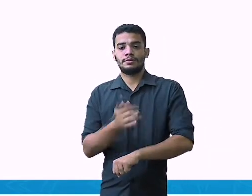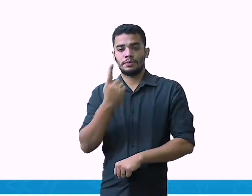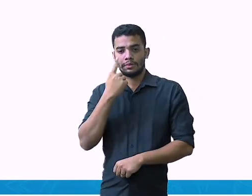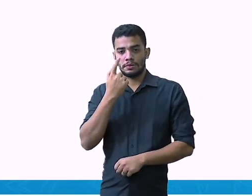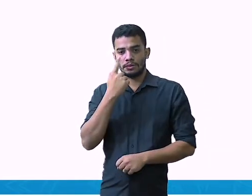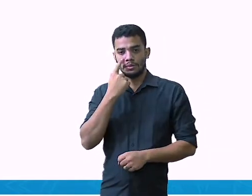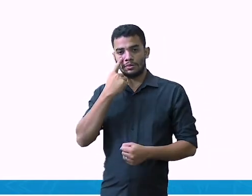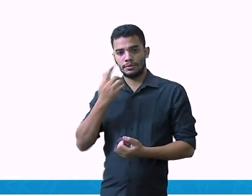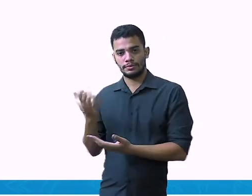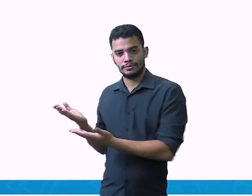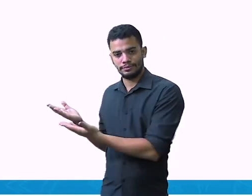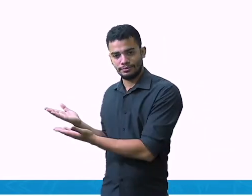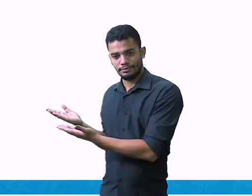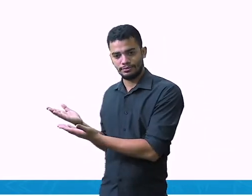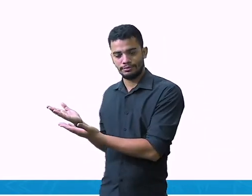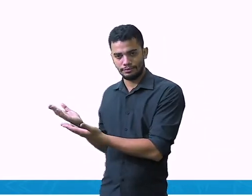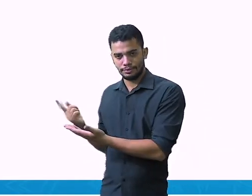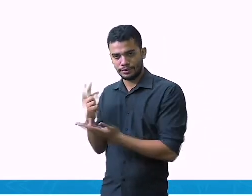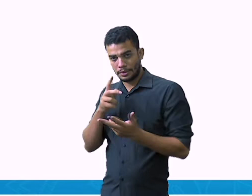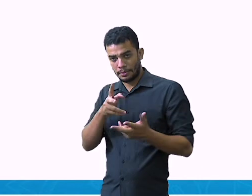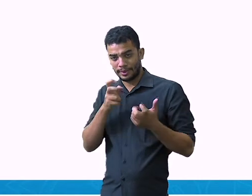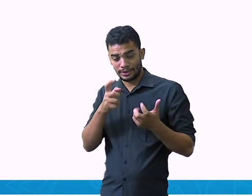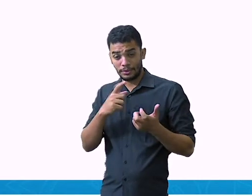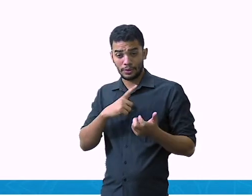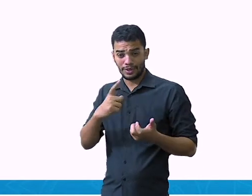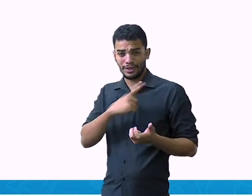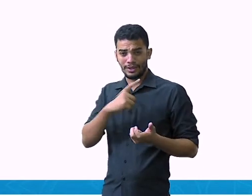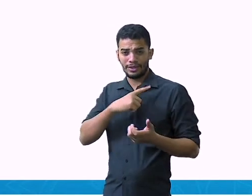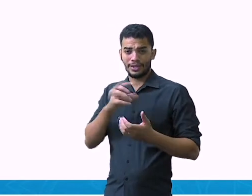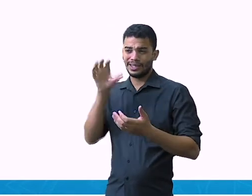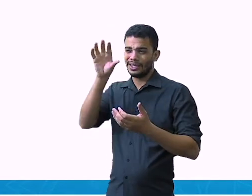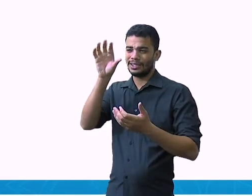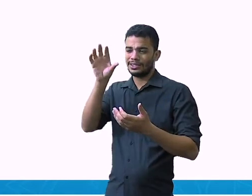nosso resuminho. Caso você esqueça,